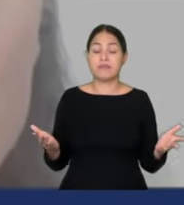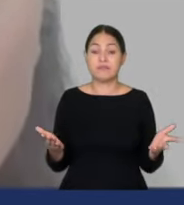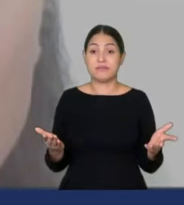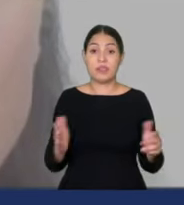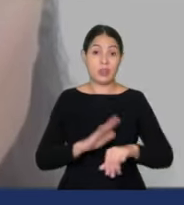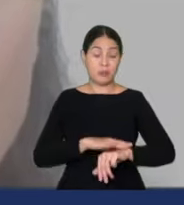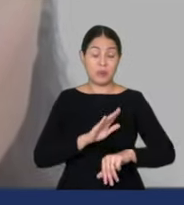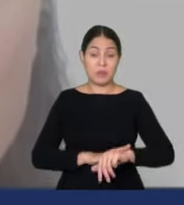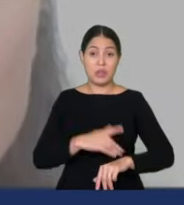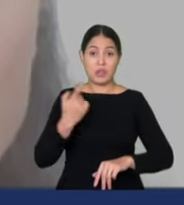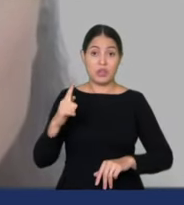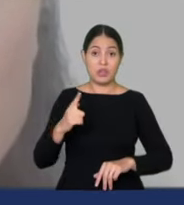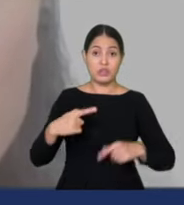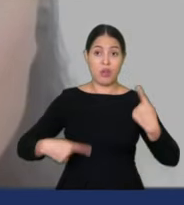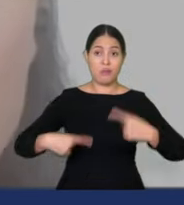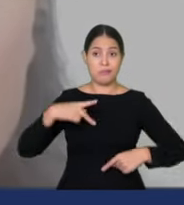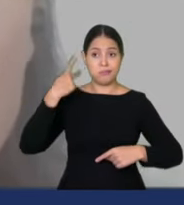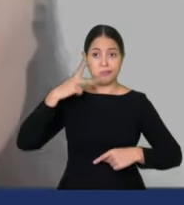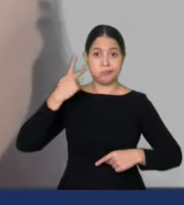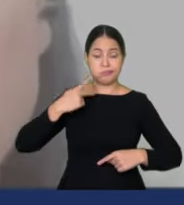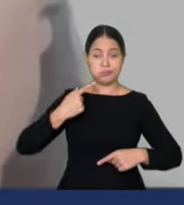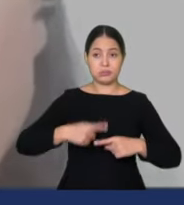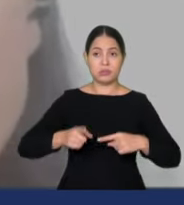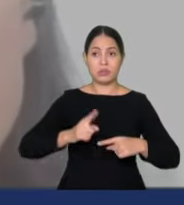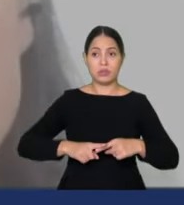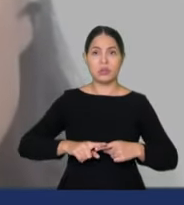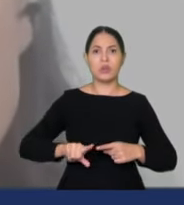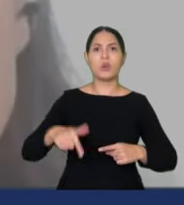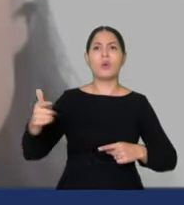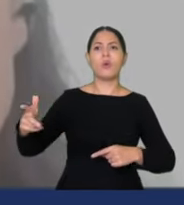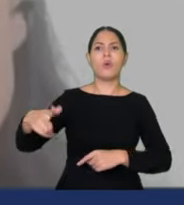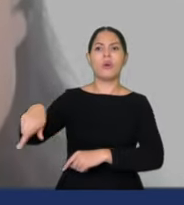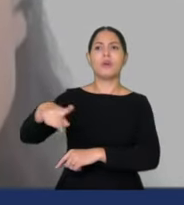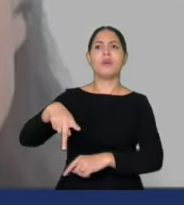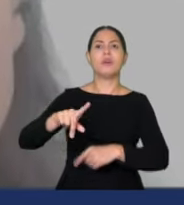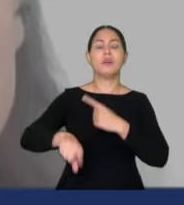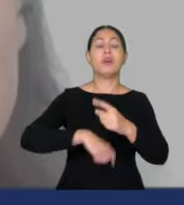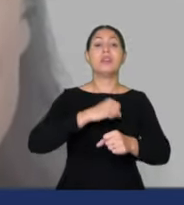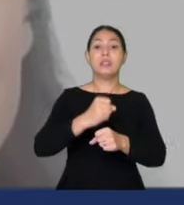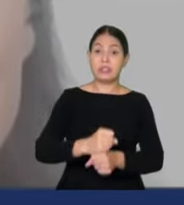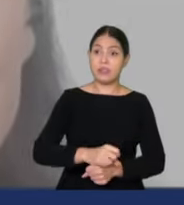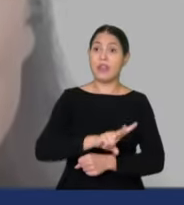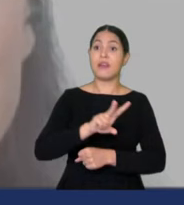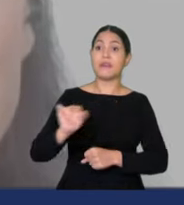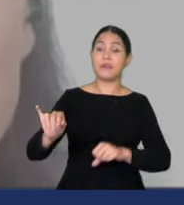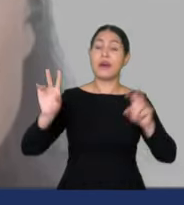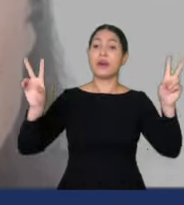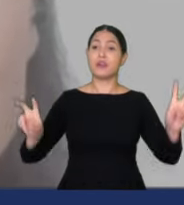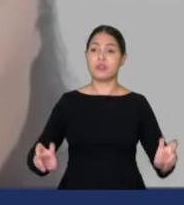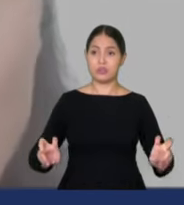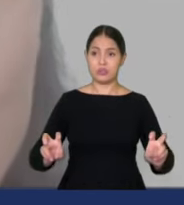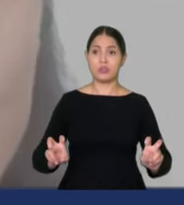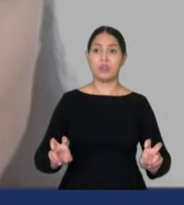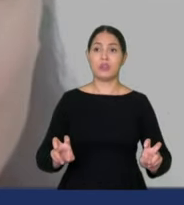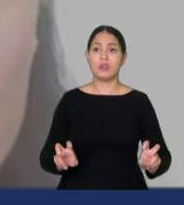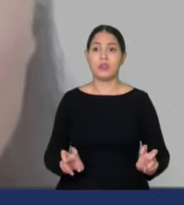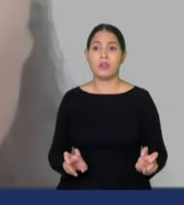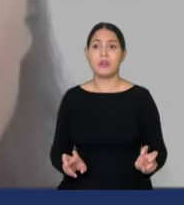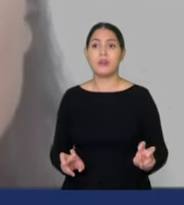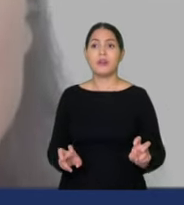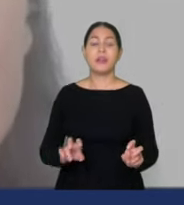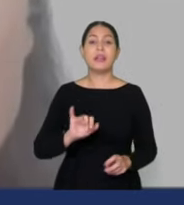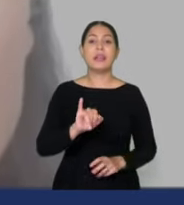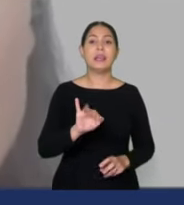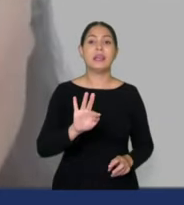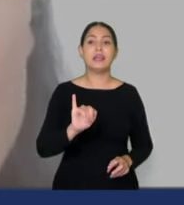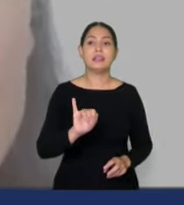em território nacional com o nosso vizinho, quando no ano que vem vamos discutir justamente a questão, né, da renovação de Itaipu, como